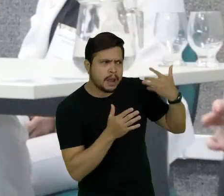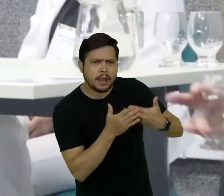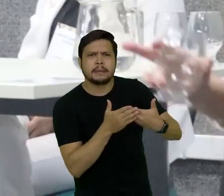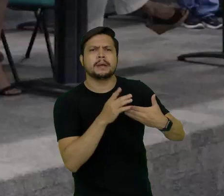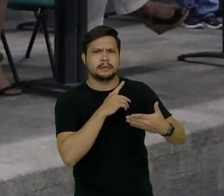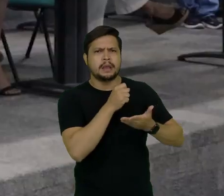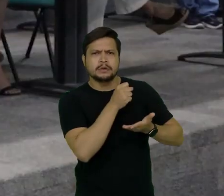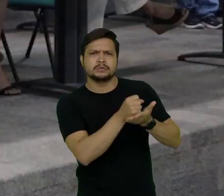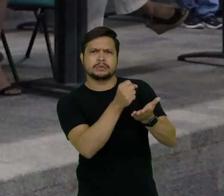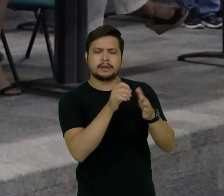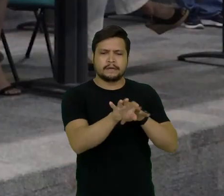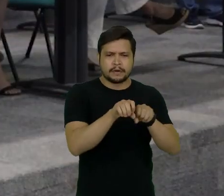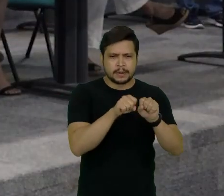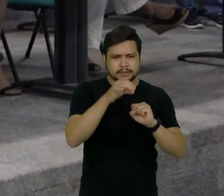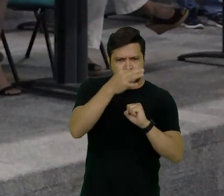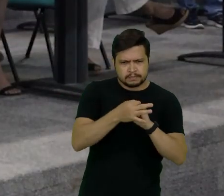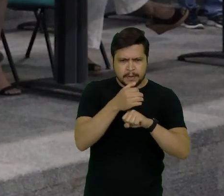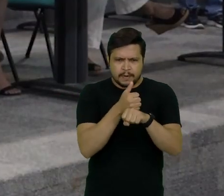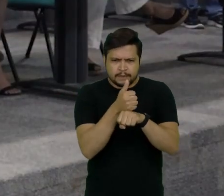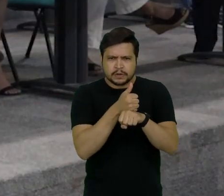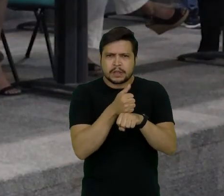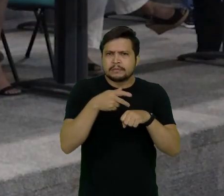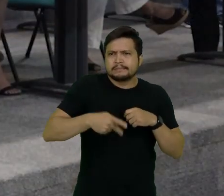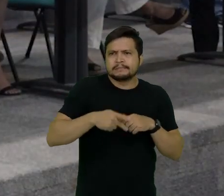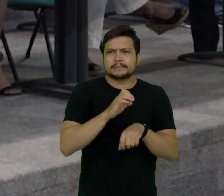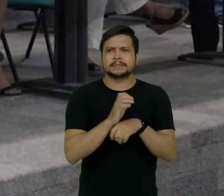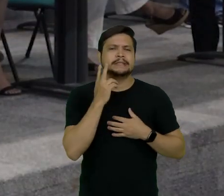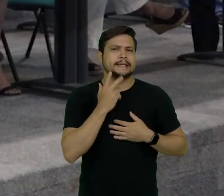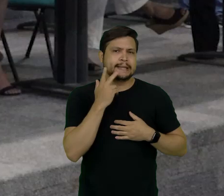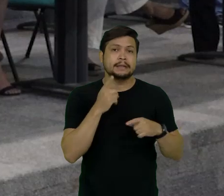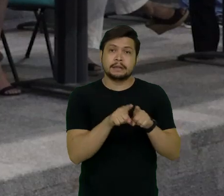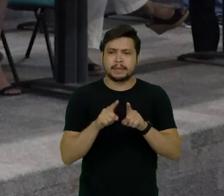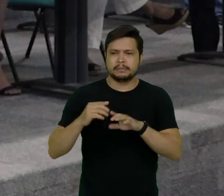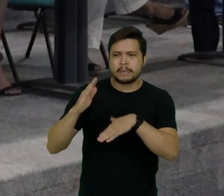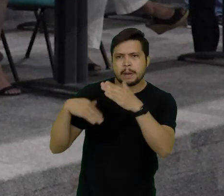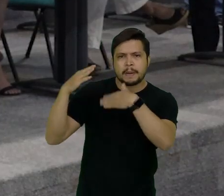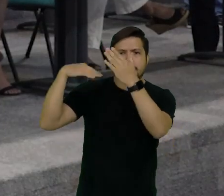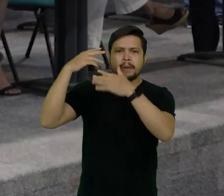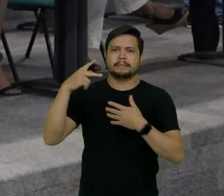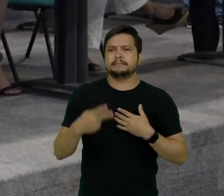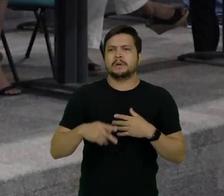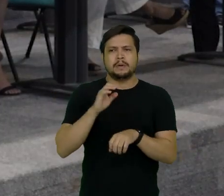de profissionais na área e para o desenvolvimento da agropecuária do Ceará.